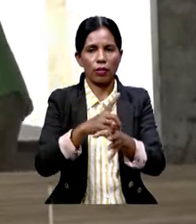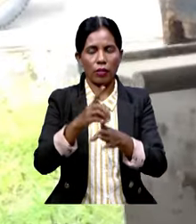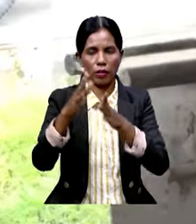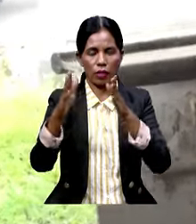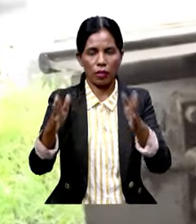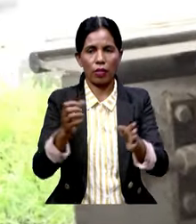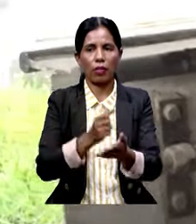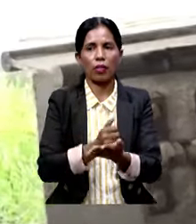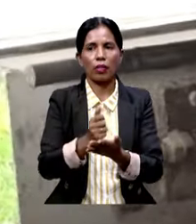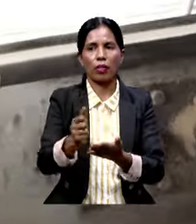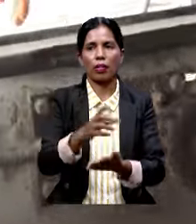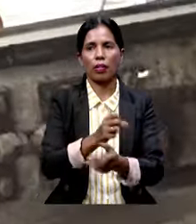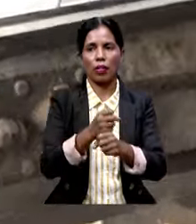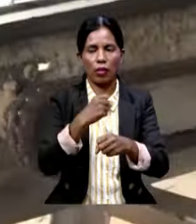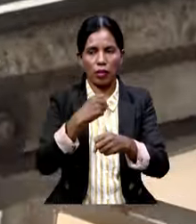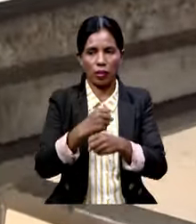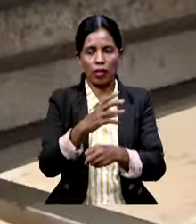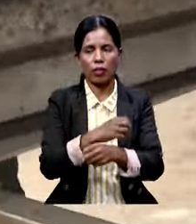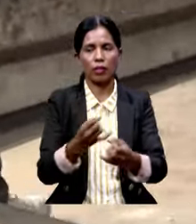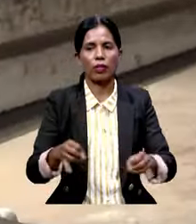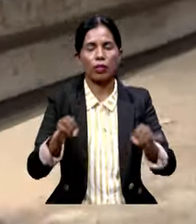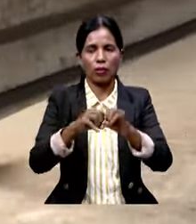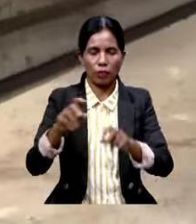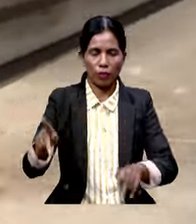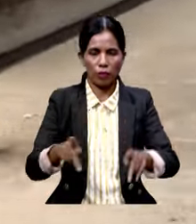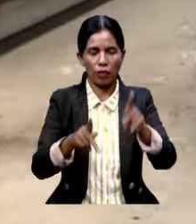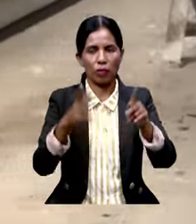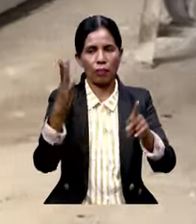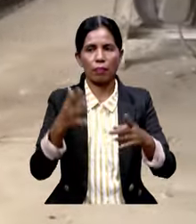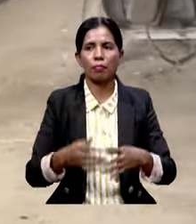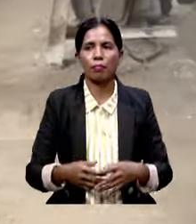karpinteria no produsaunian iha institutu publiku refere Abraung Amral, ZMN.